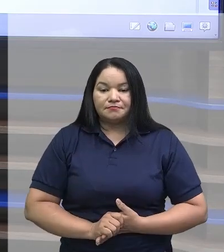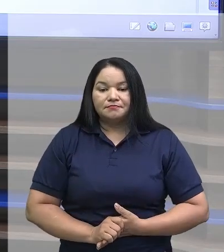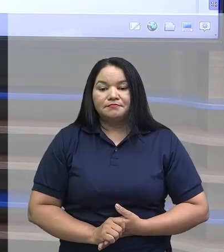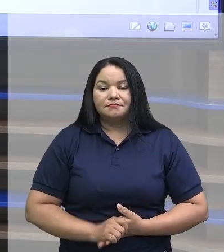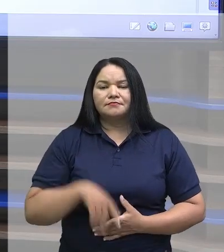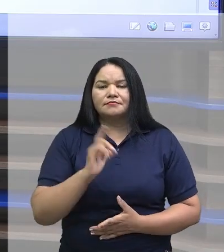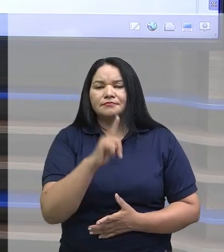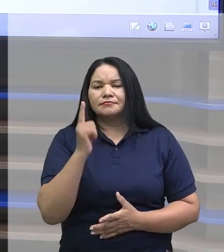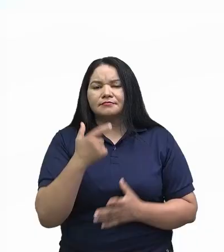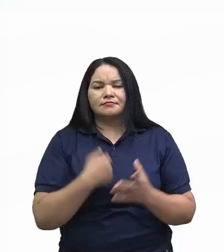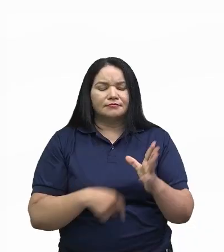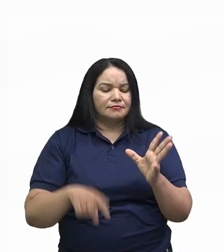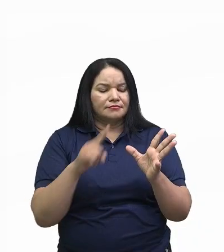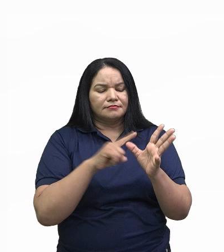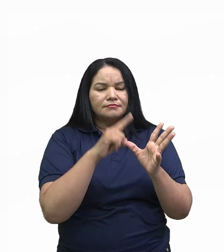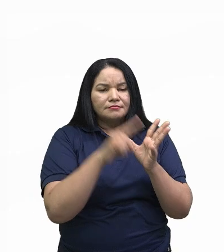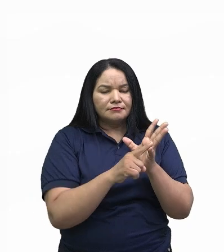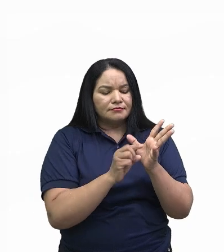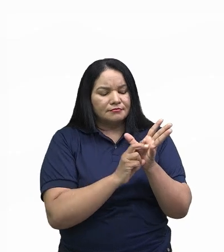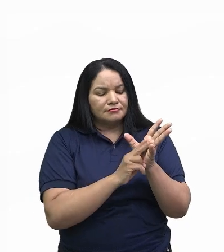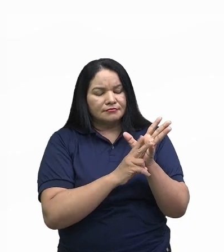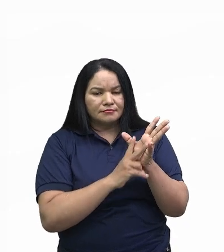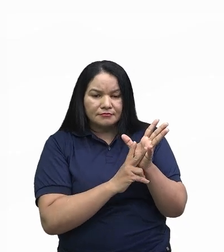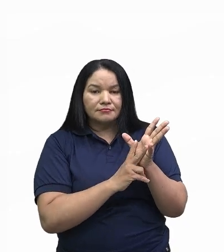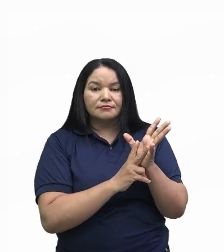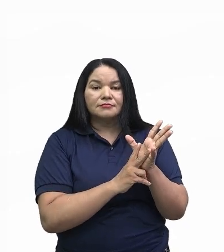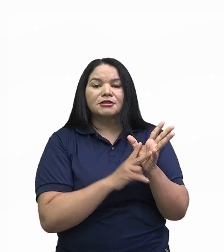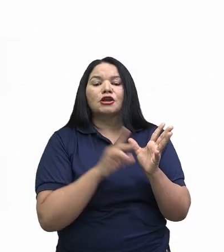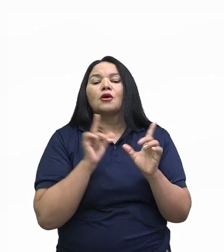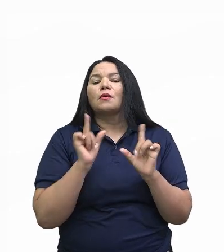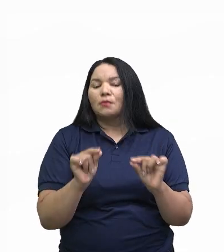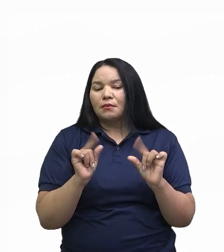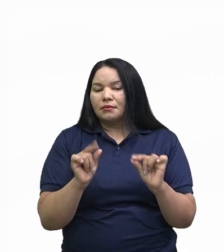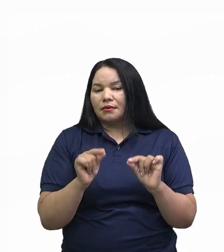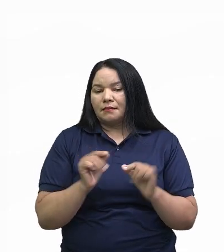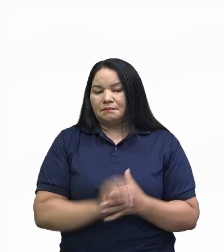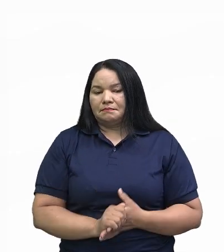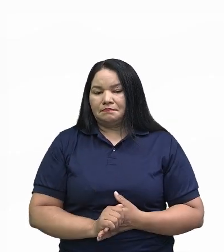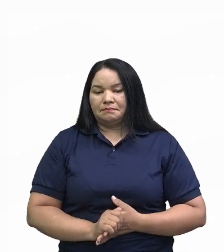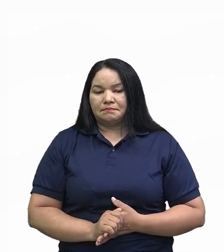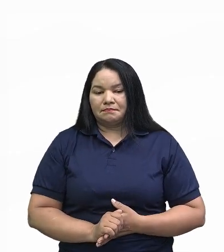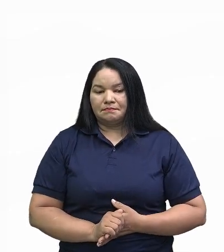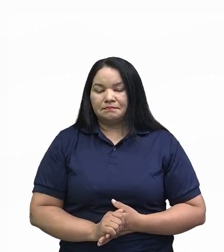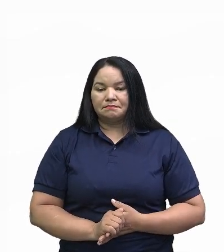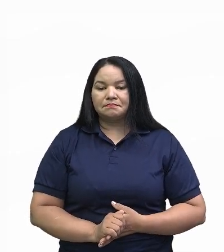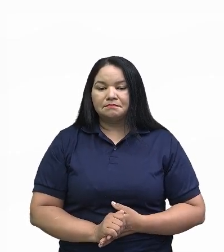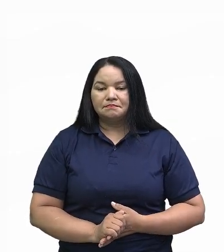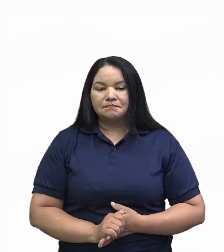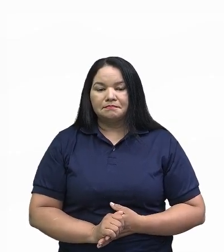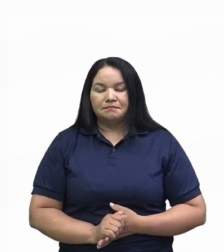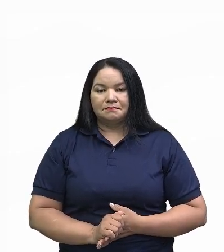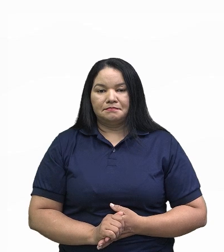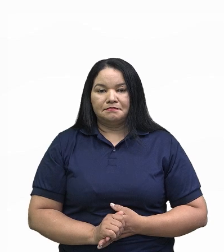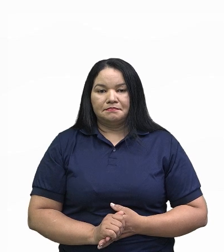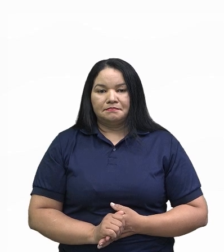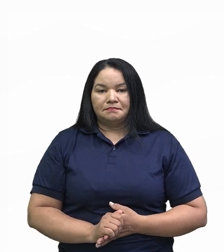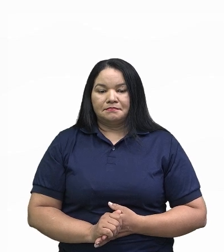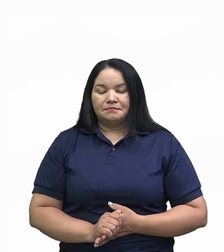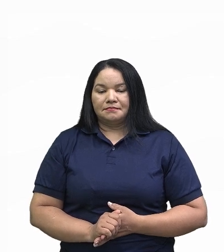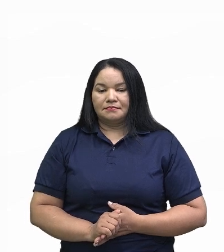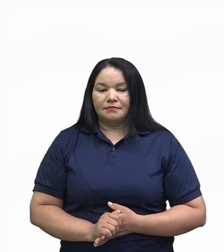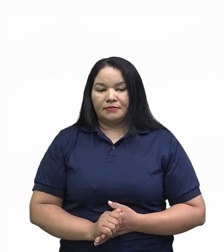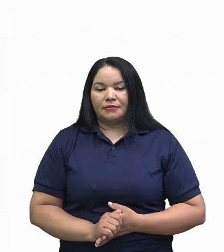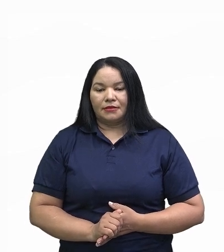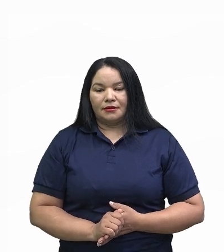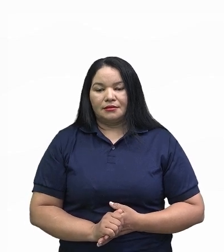os hiatos? O que vem ser os hiatos? Então, os hiatos,